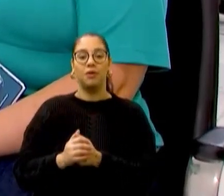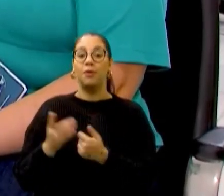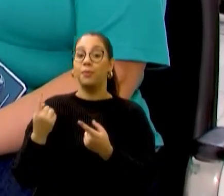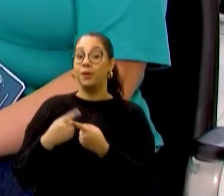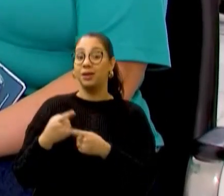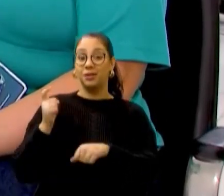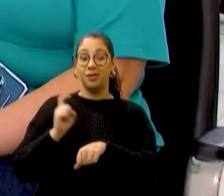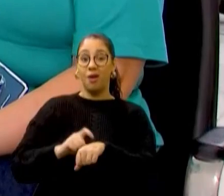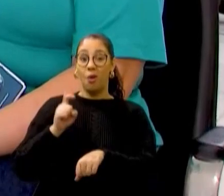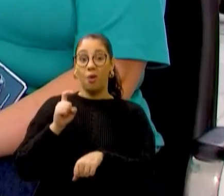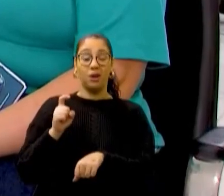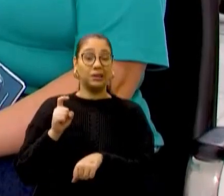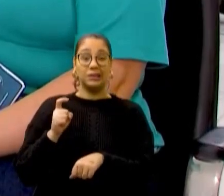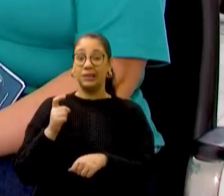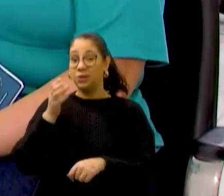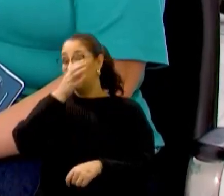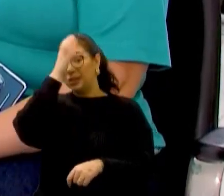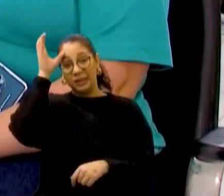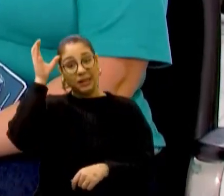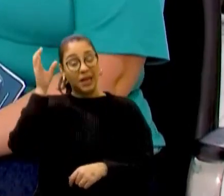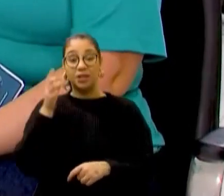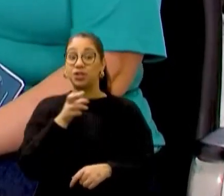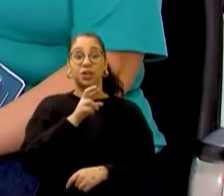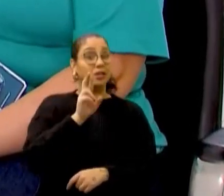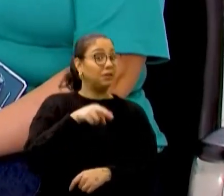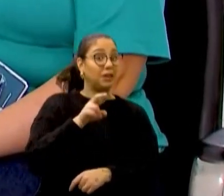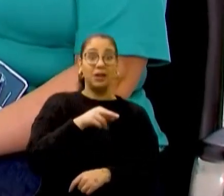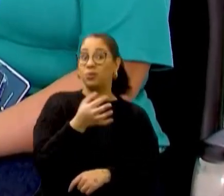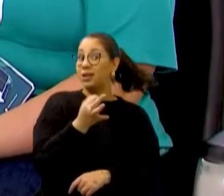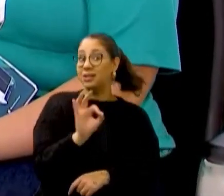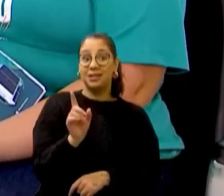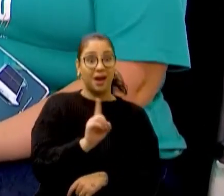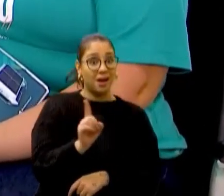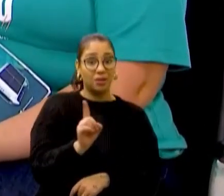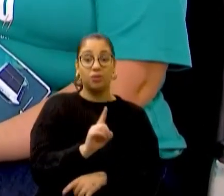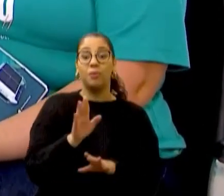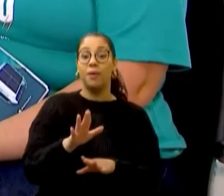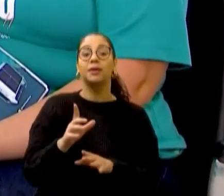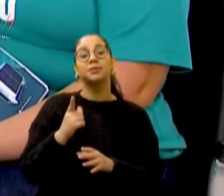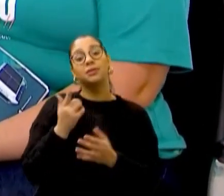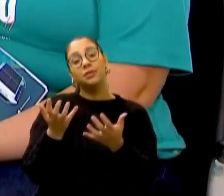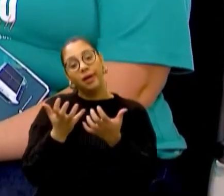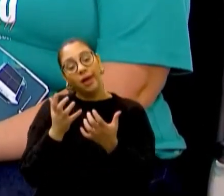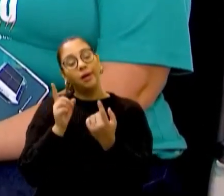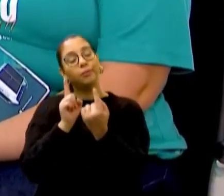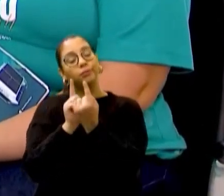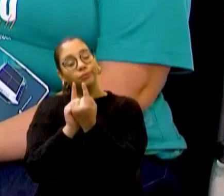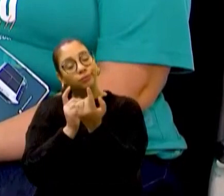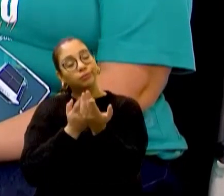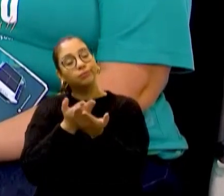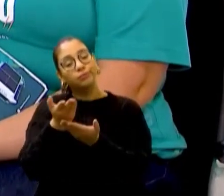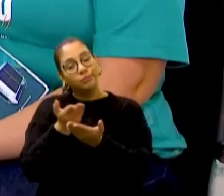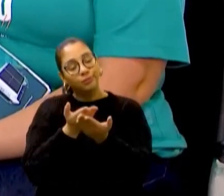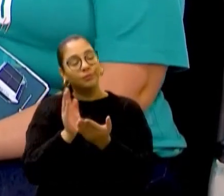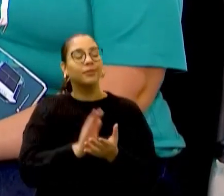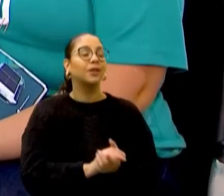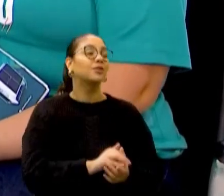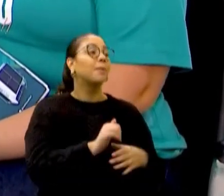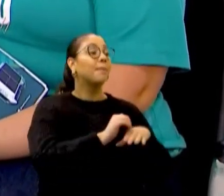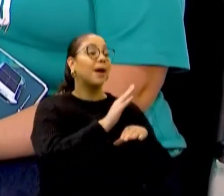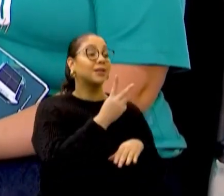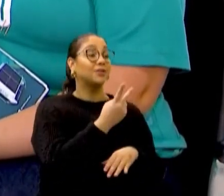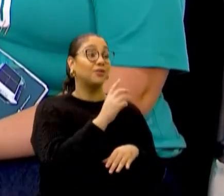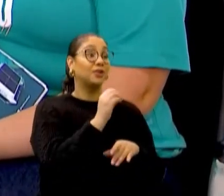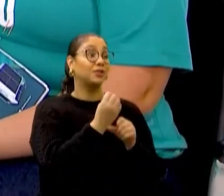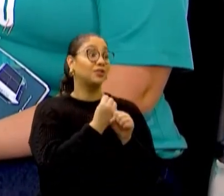porque no momento que o cliente tá ele pode não estar com a razão ele não entendeu mas naquele momento ele quer ser ouvido nesses mais